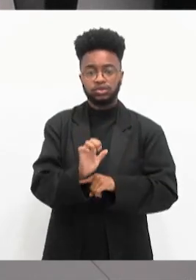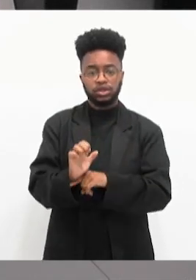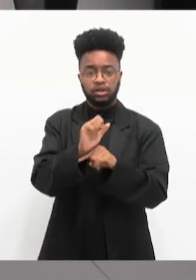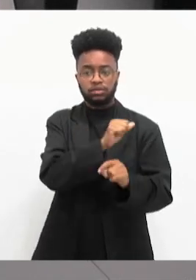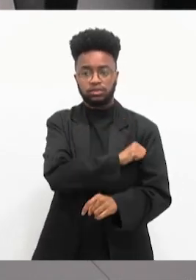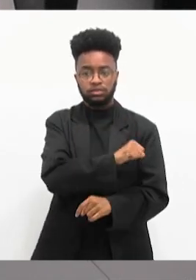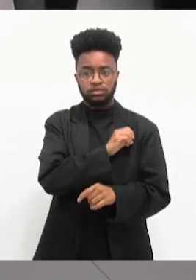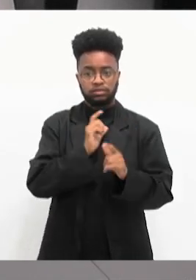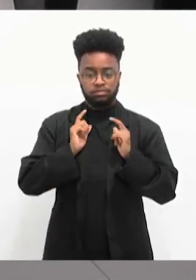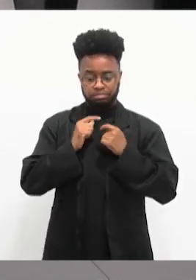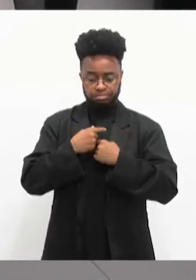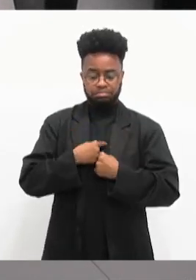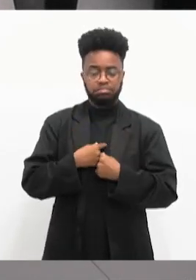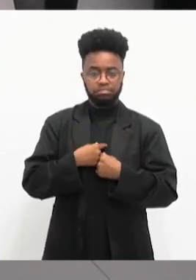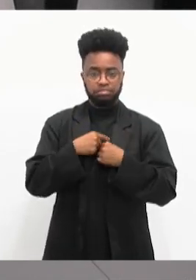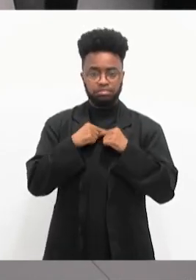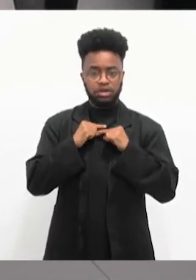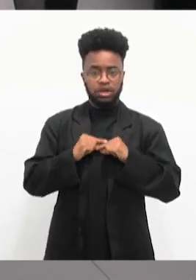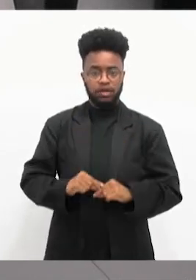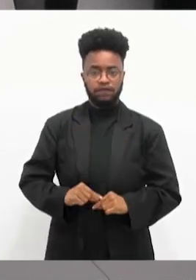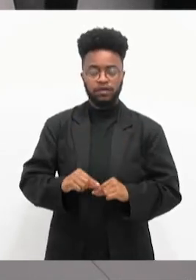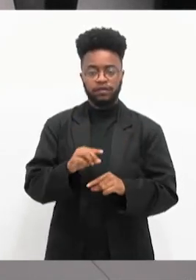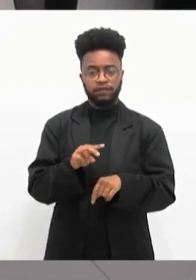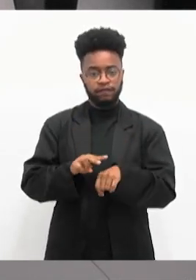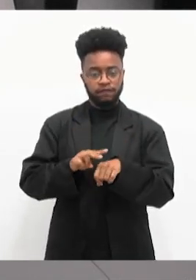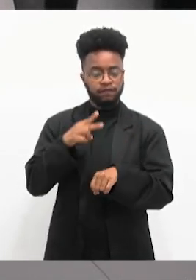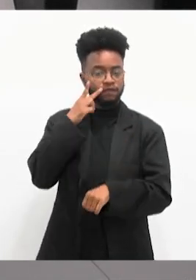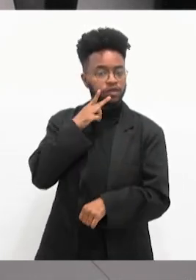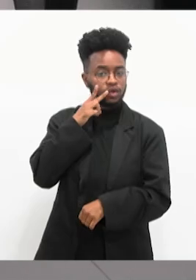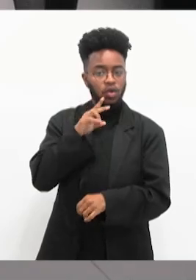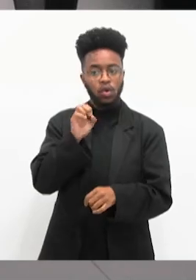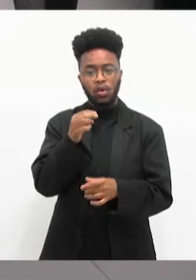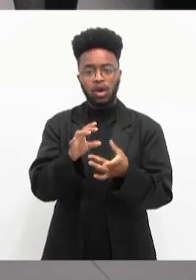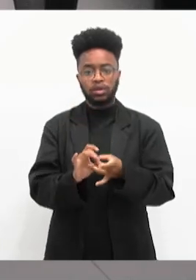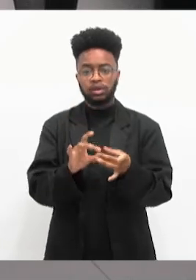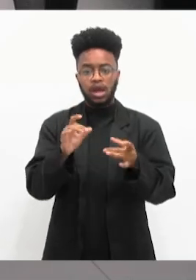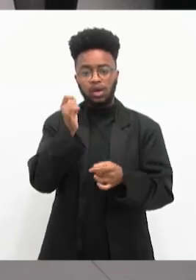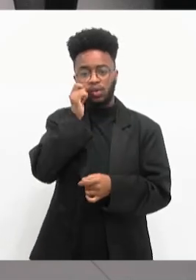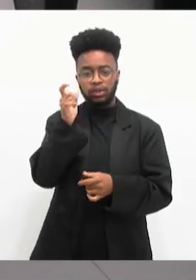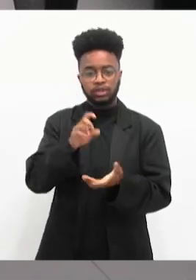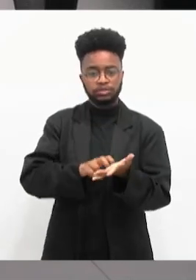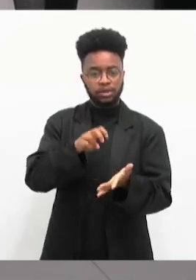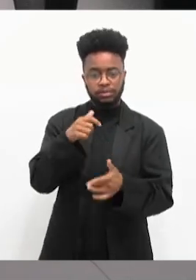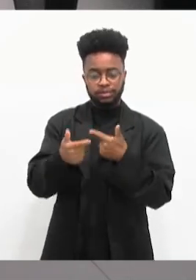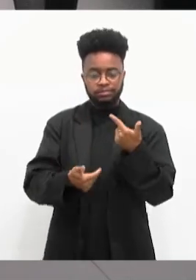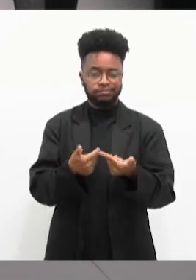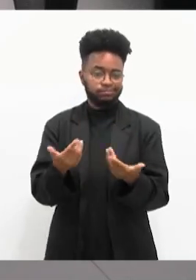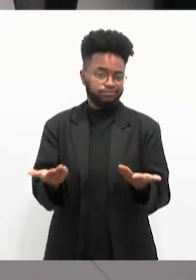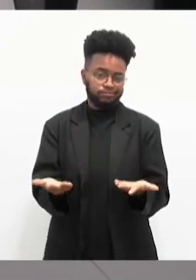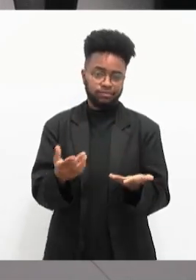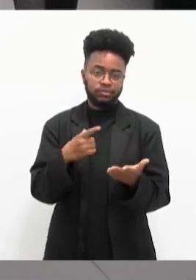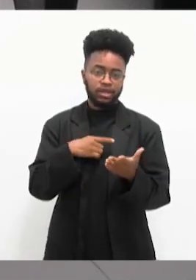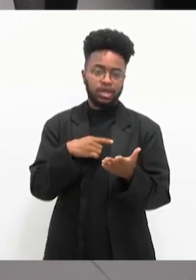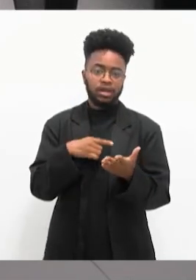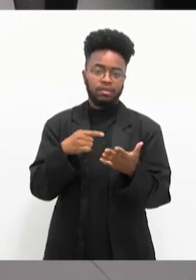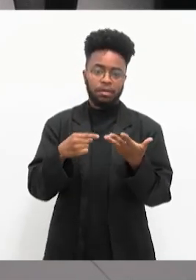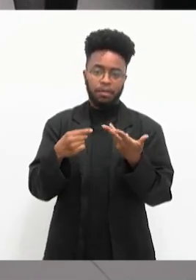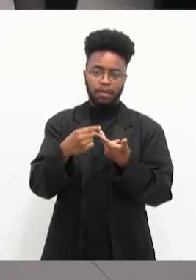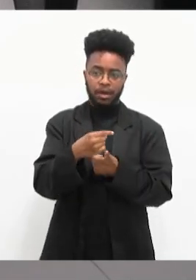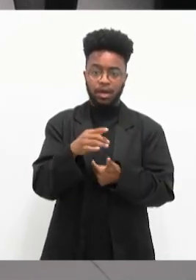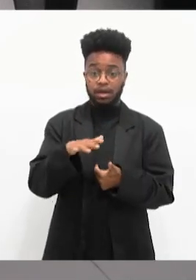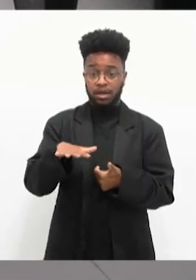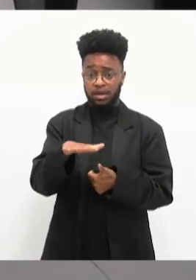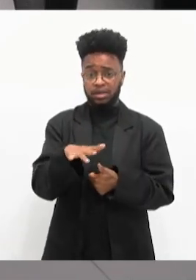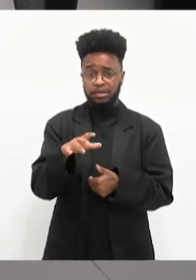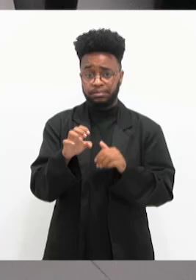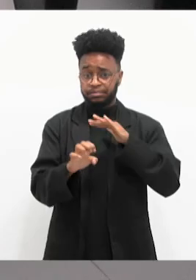uma gravata vinho. Eu também. Autorizar o cidadão do Estado do Rio de Janeiro a acordar cedo para trabalhar. É um conjunto de coisas. A iniciativa privada, desde